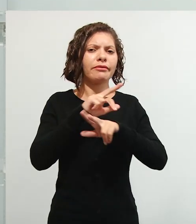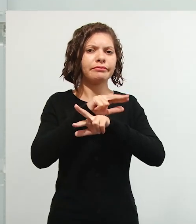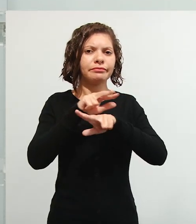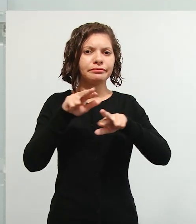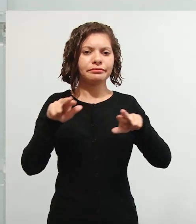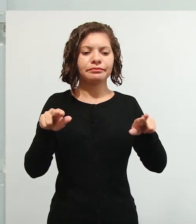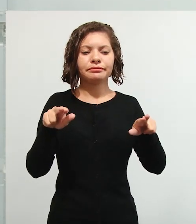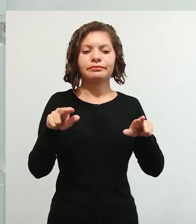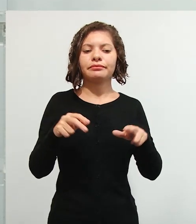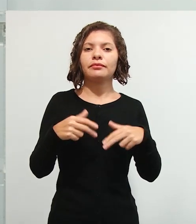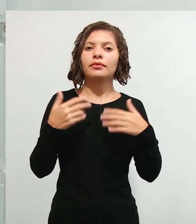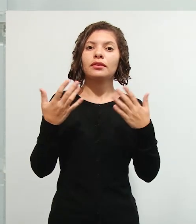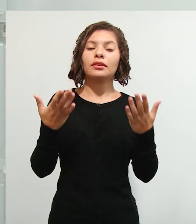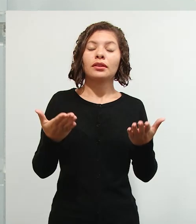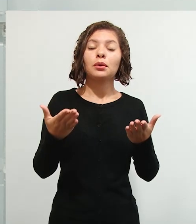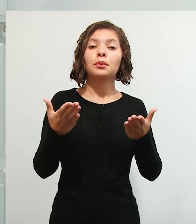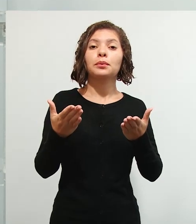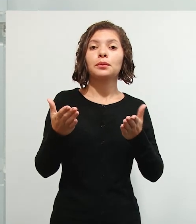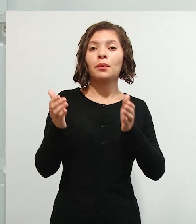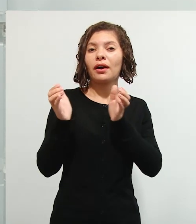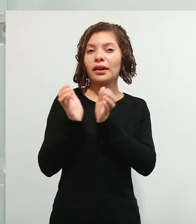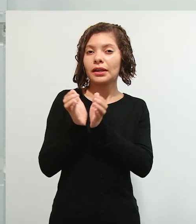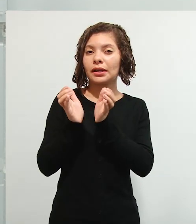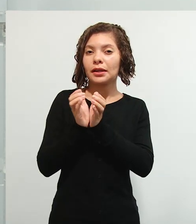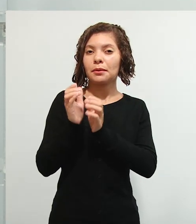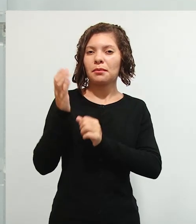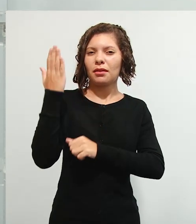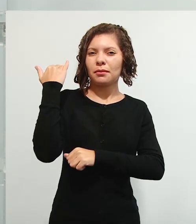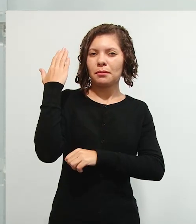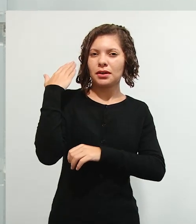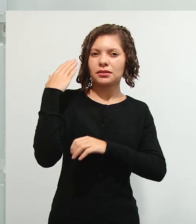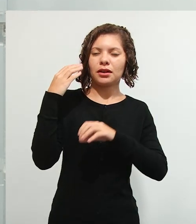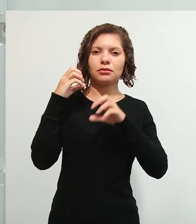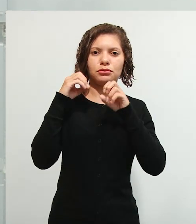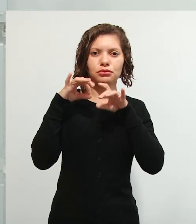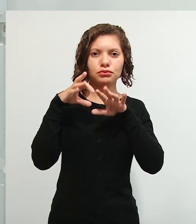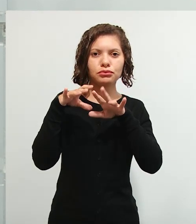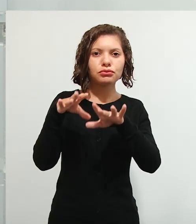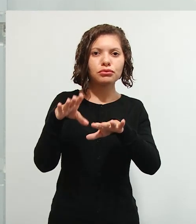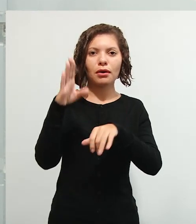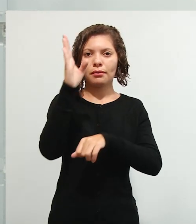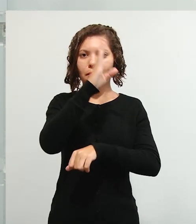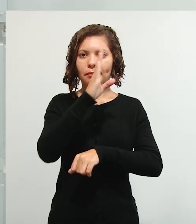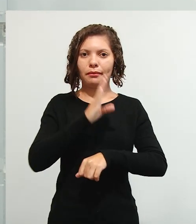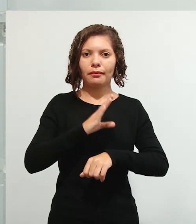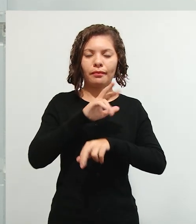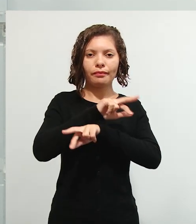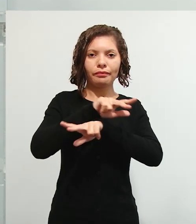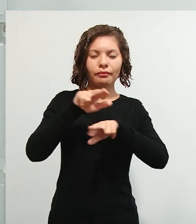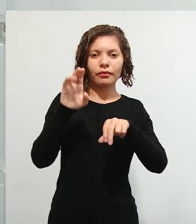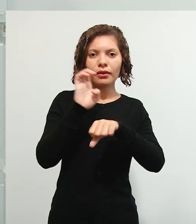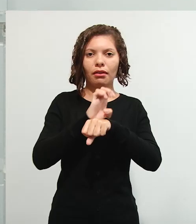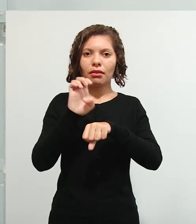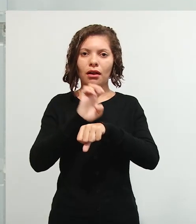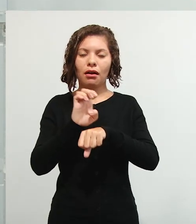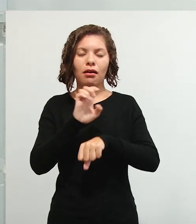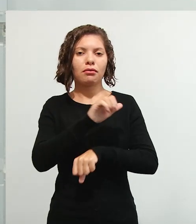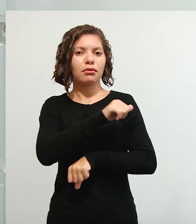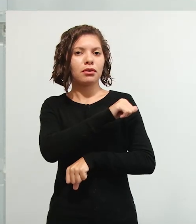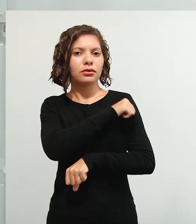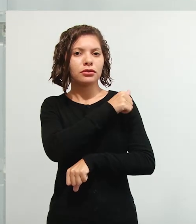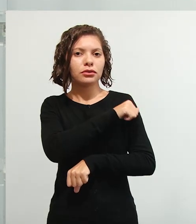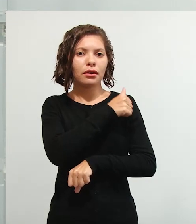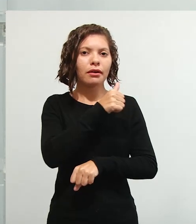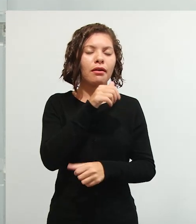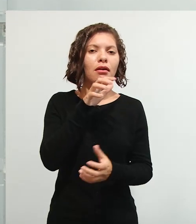sucessivamente. Bom, essa equipe se espalhou pelo Brasil, né? Na Bahia, no Rio de